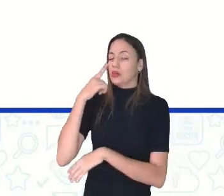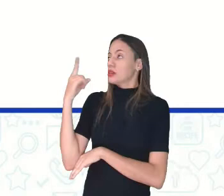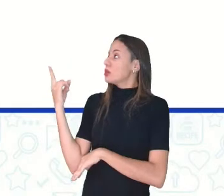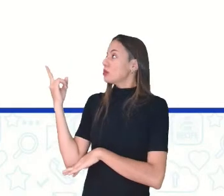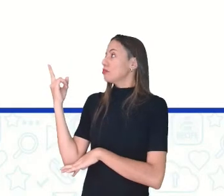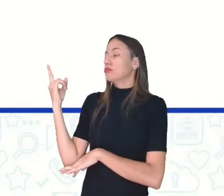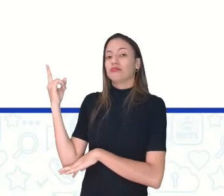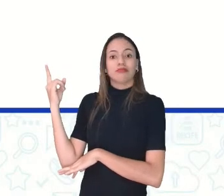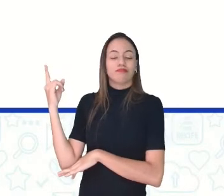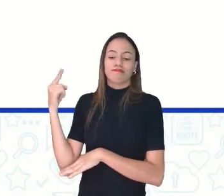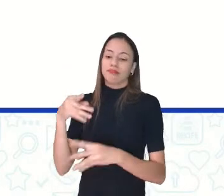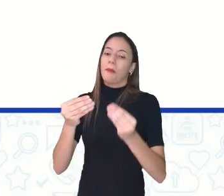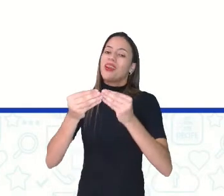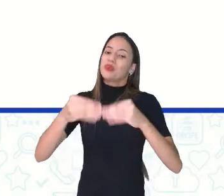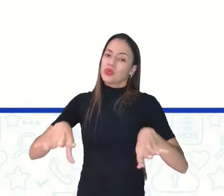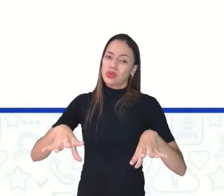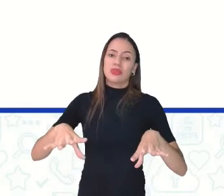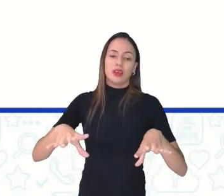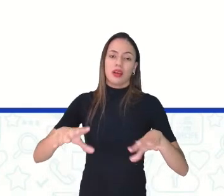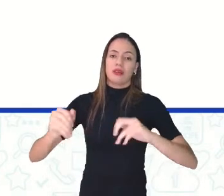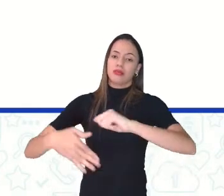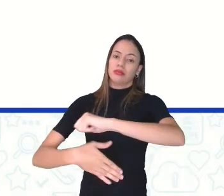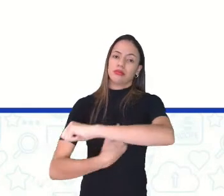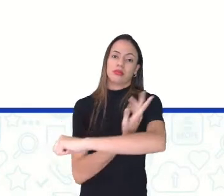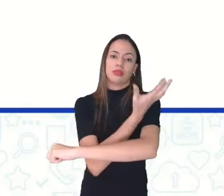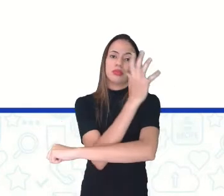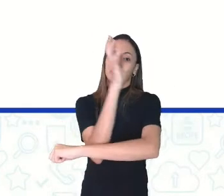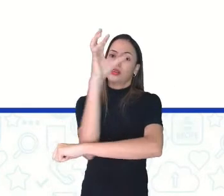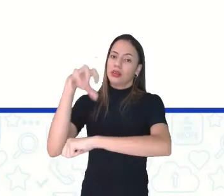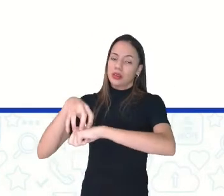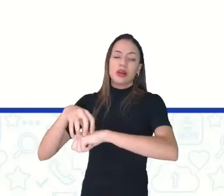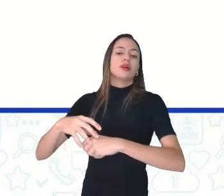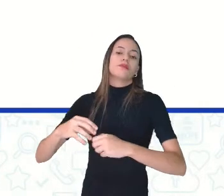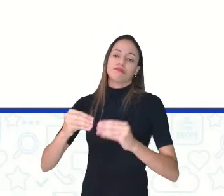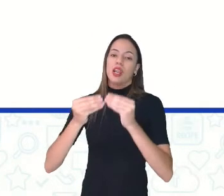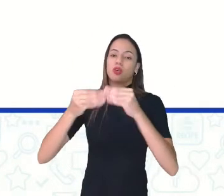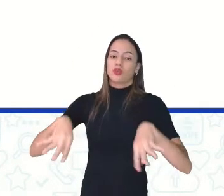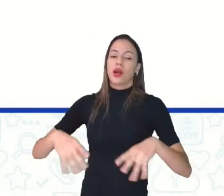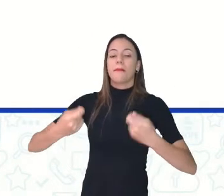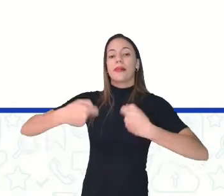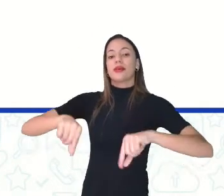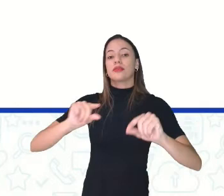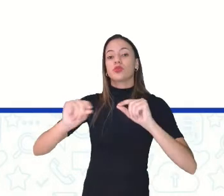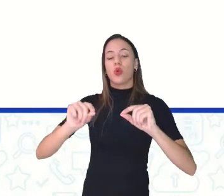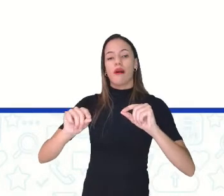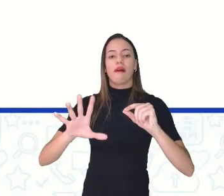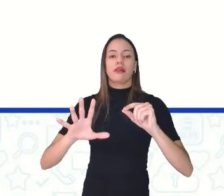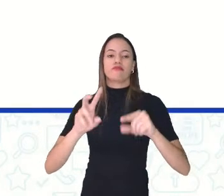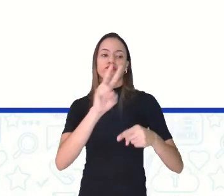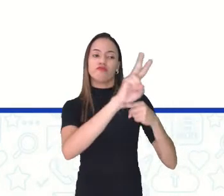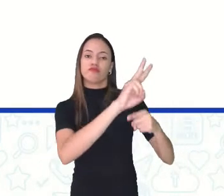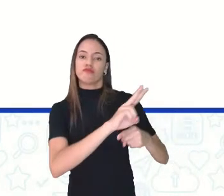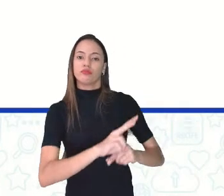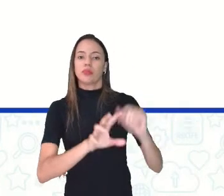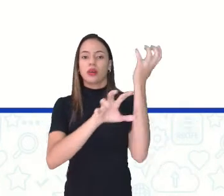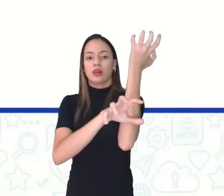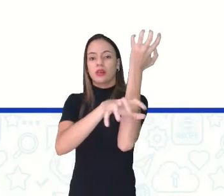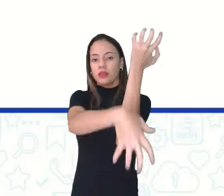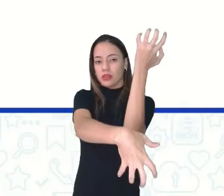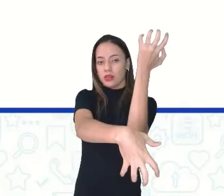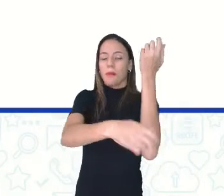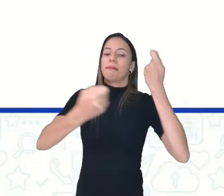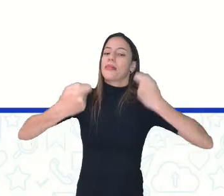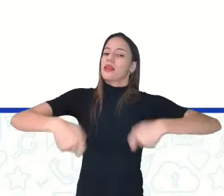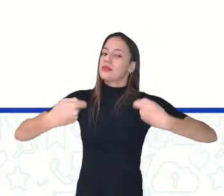isso aí, gente, mexe com o ecossistema, tá? Então, é necessária a preservação dos mangues no entorno Lixo,